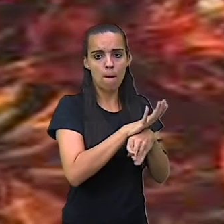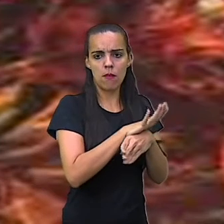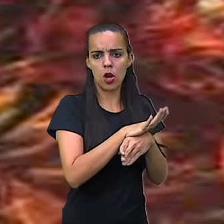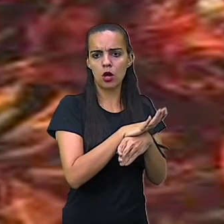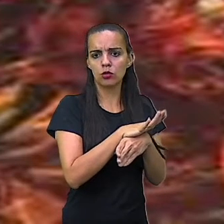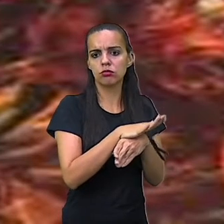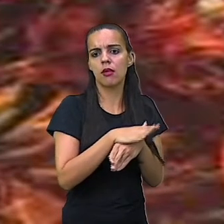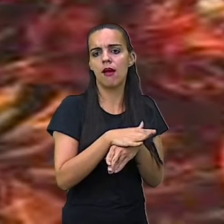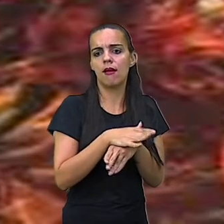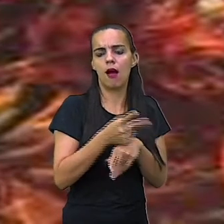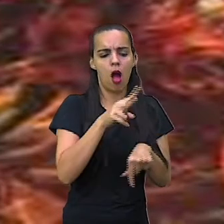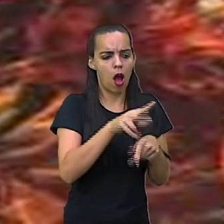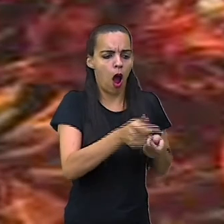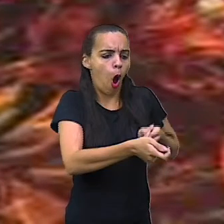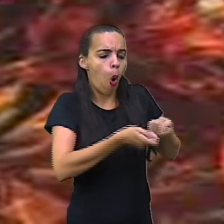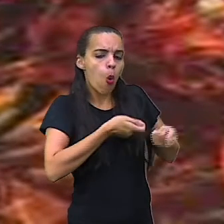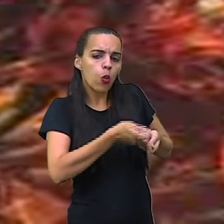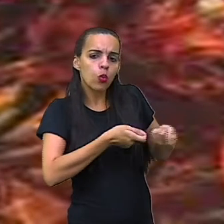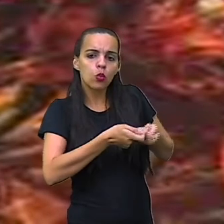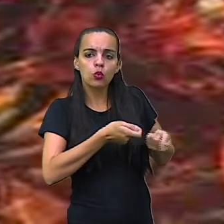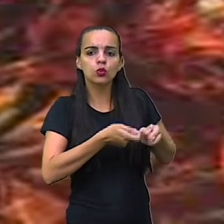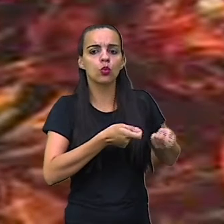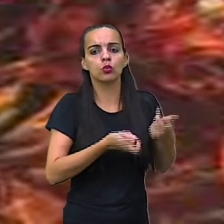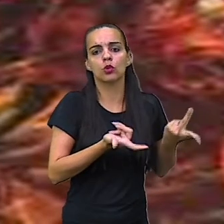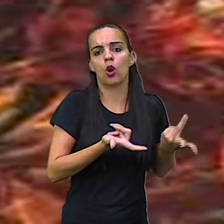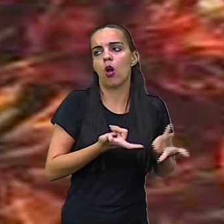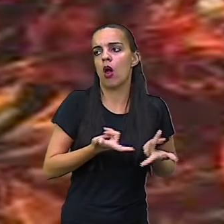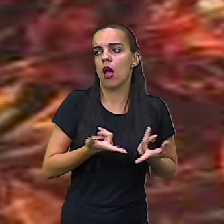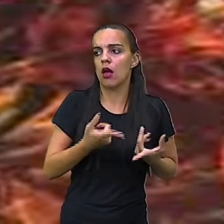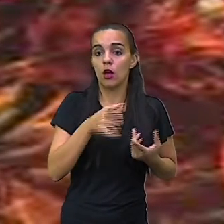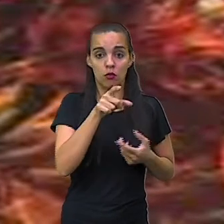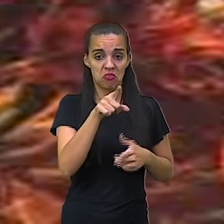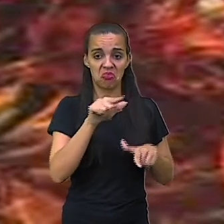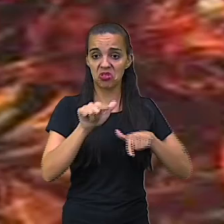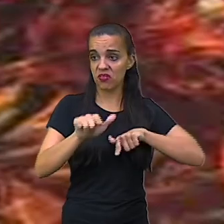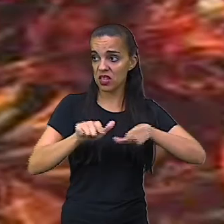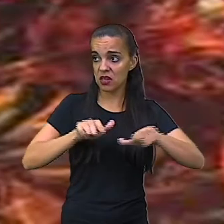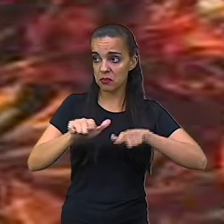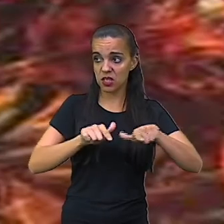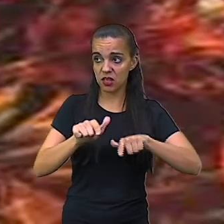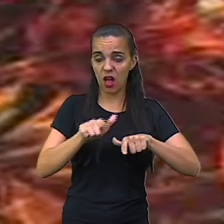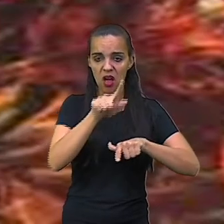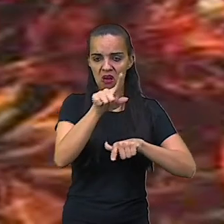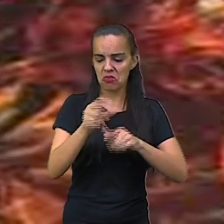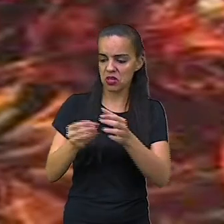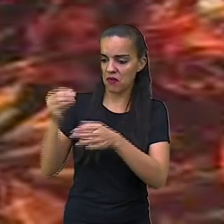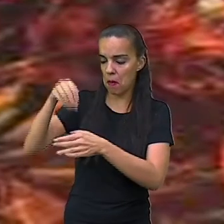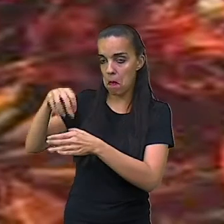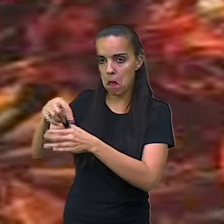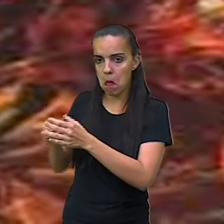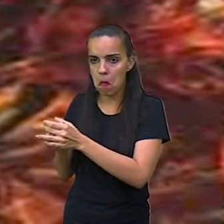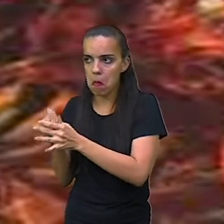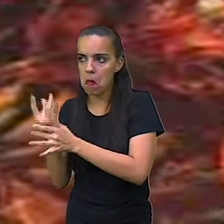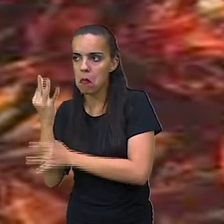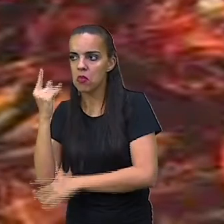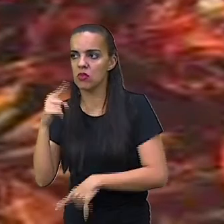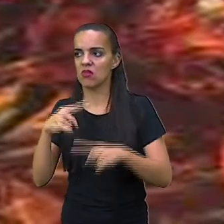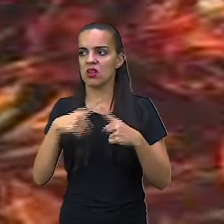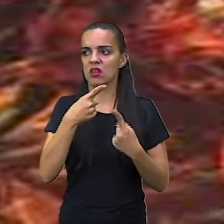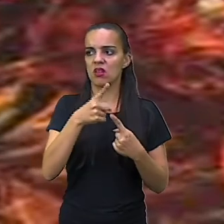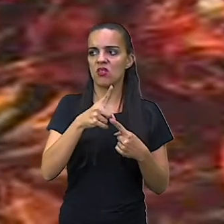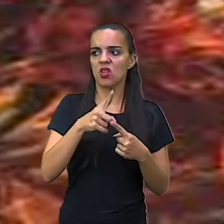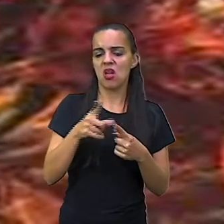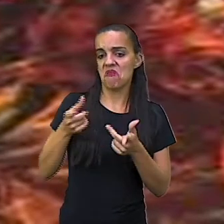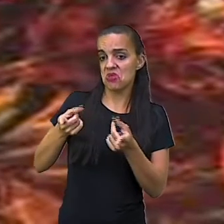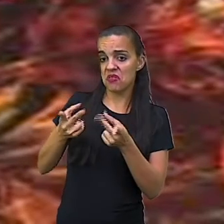próprio governo. Então, você vai trabalhar, você vai plantar, você vai vender por preço que